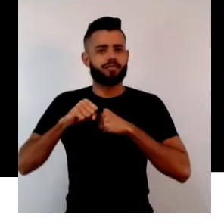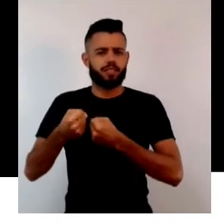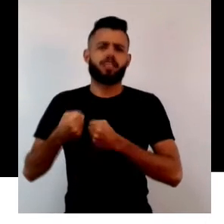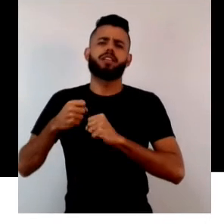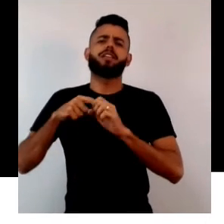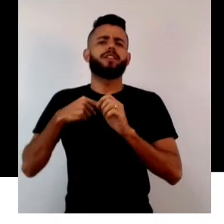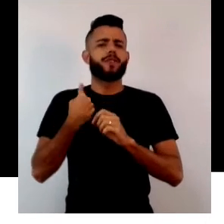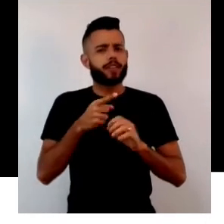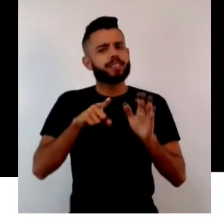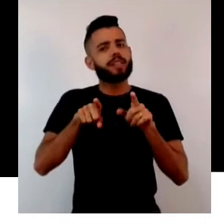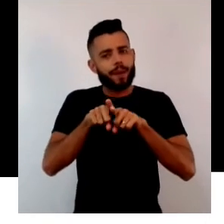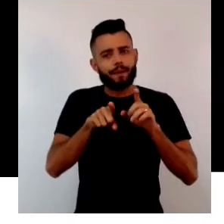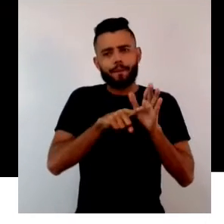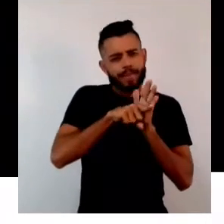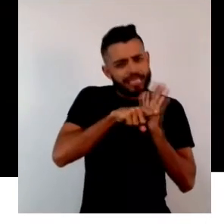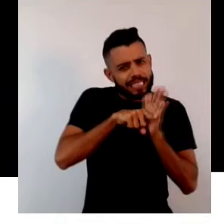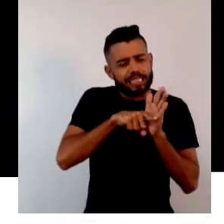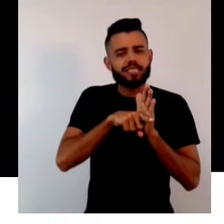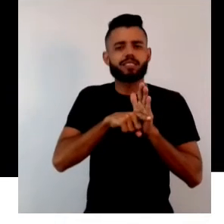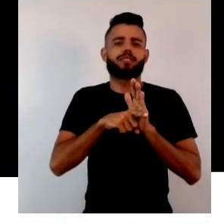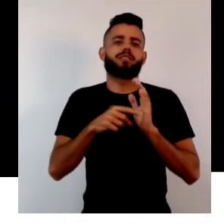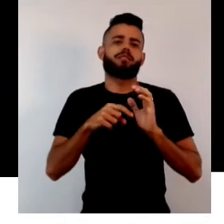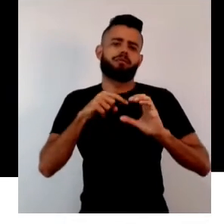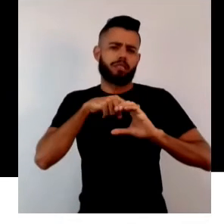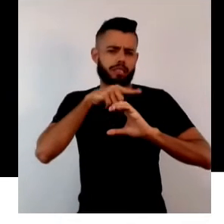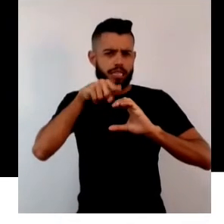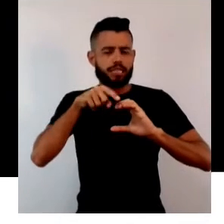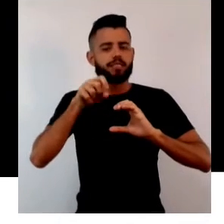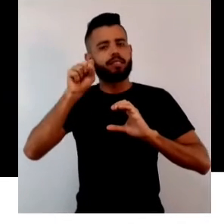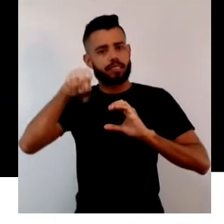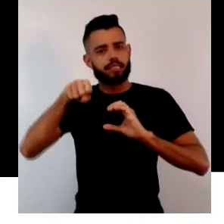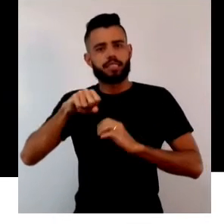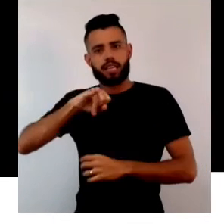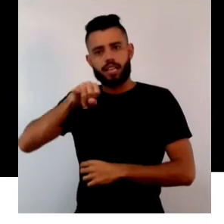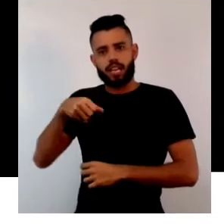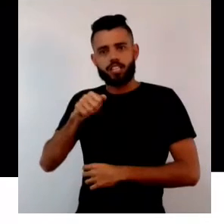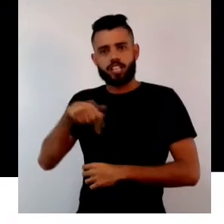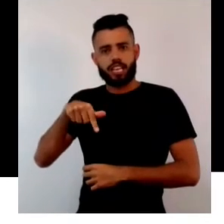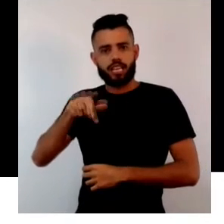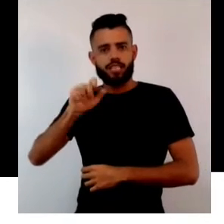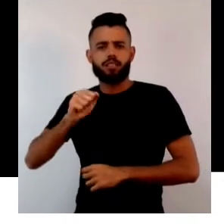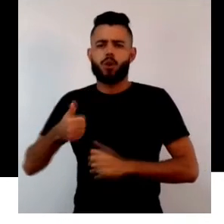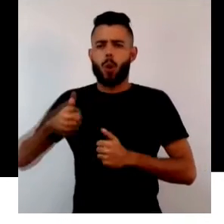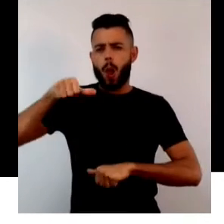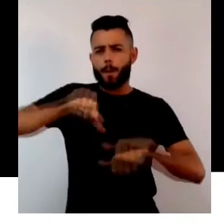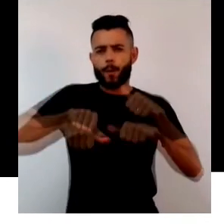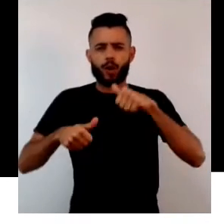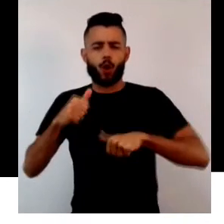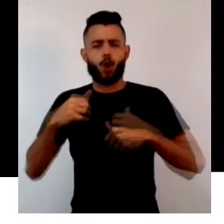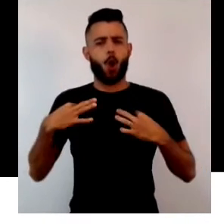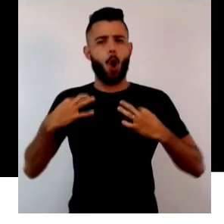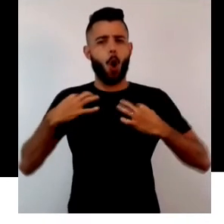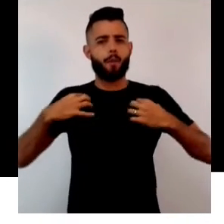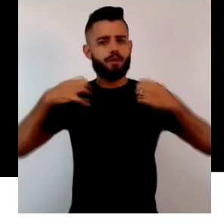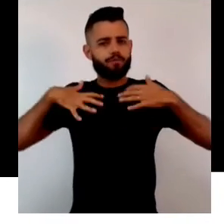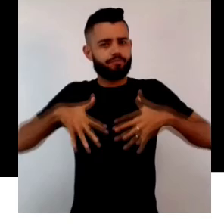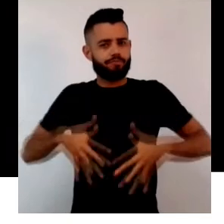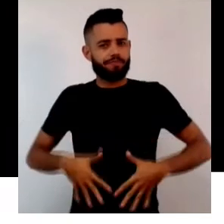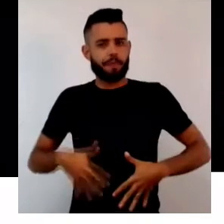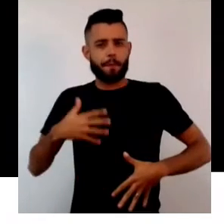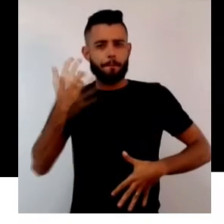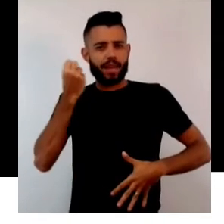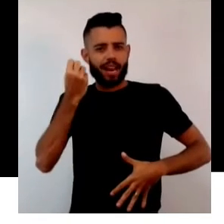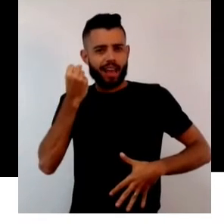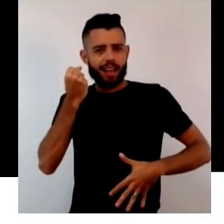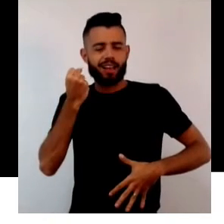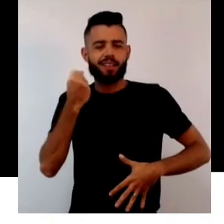temos Jaqueline ali no laboratório, tudo de branco, né, que é o cientista, a imagem que a gente tem convencional,